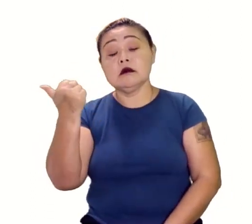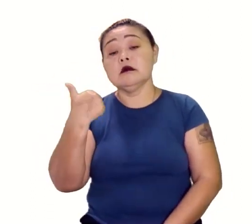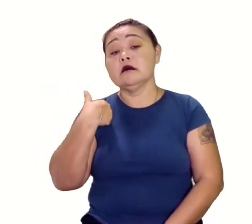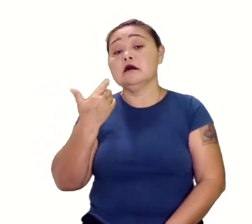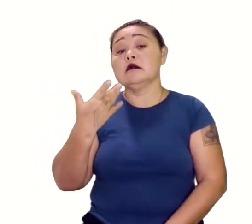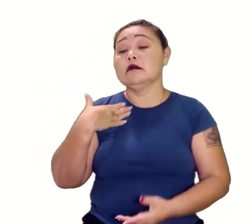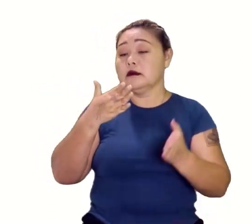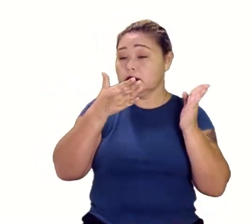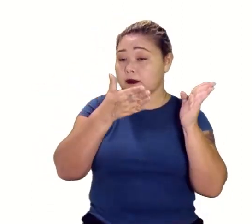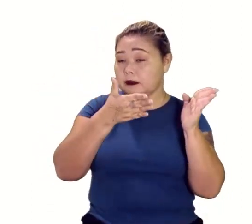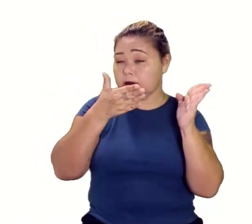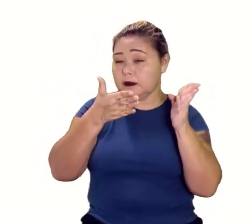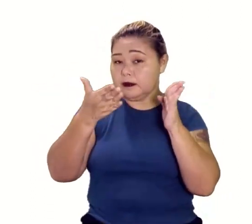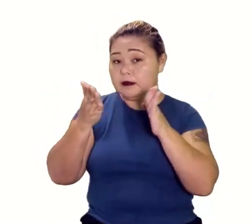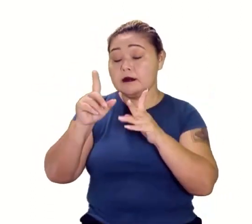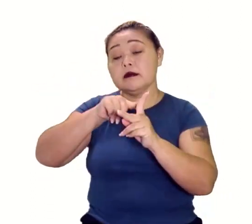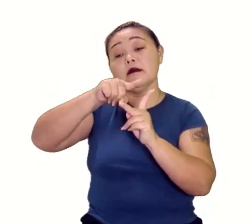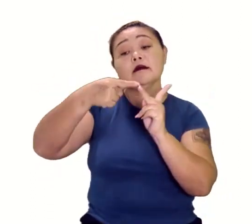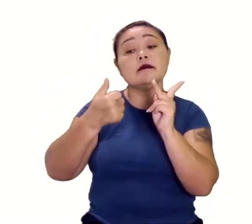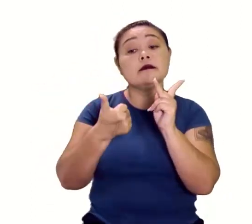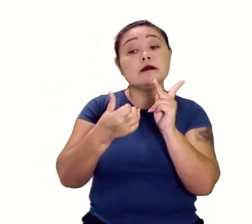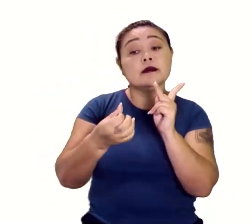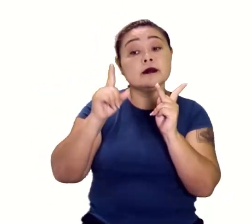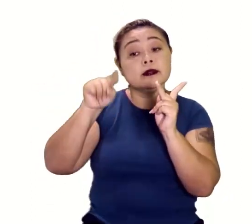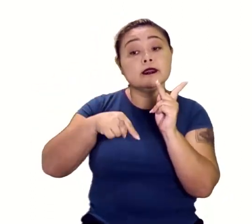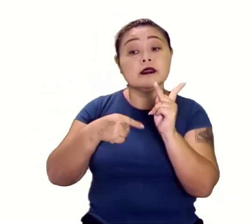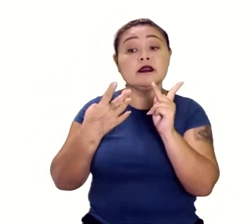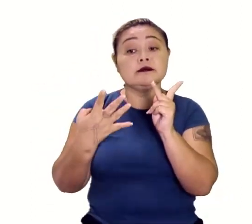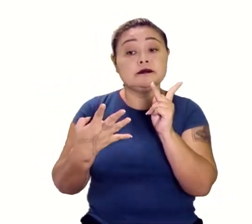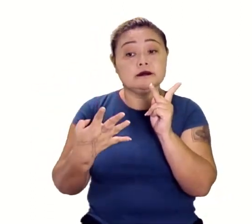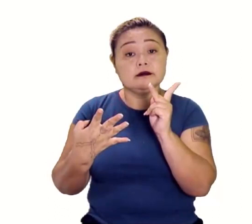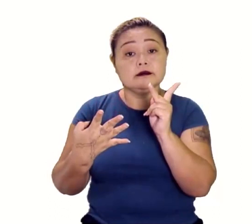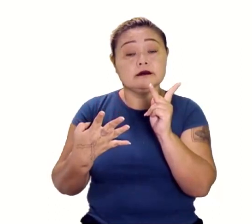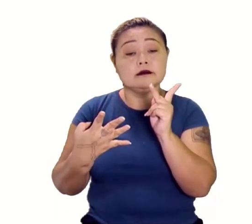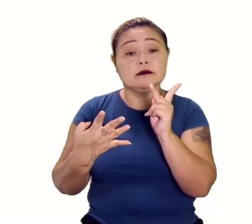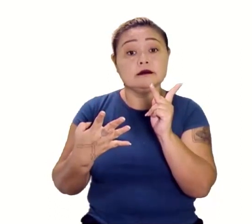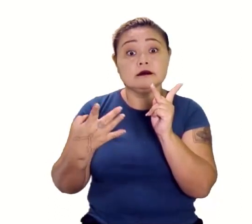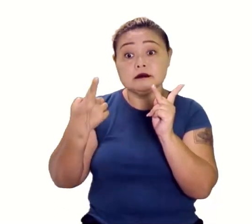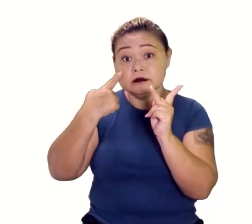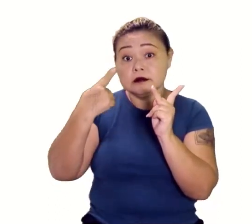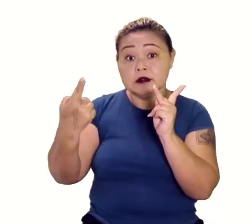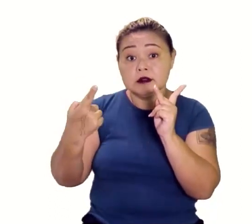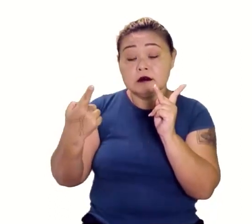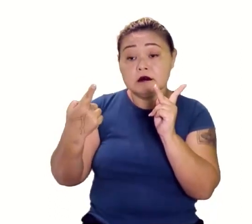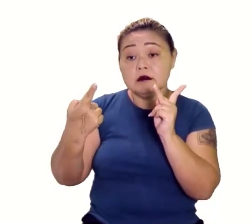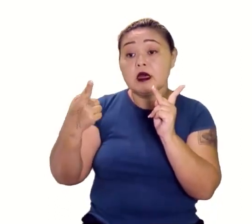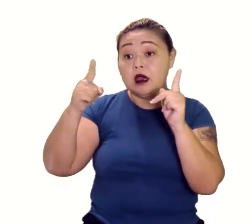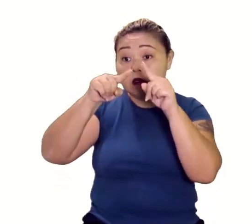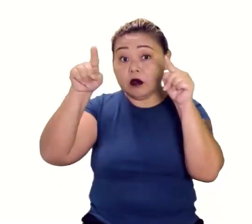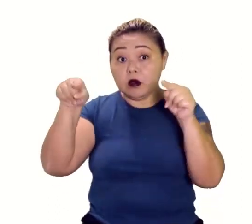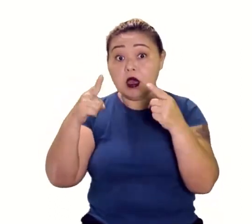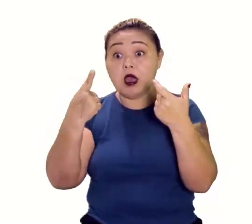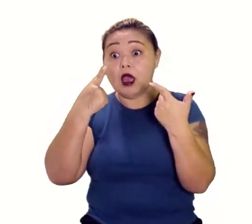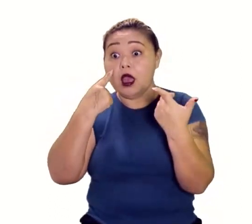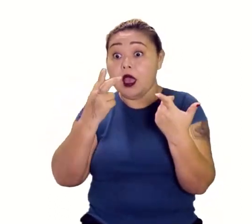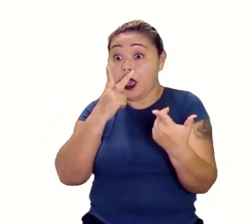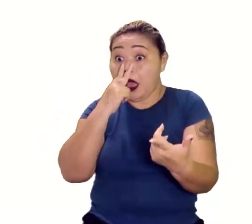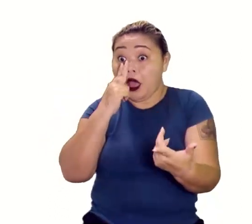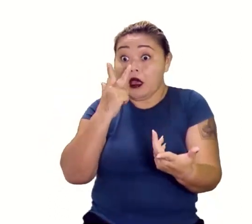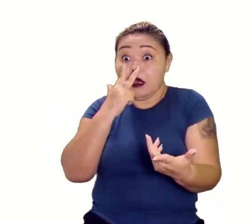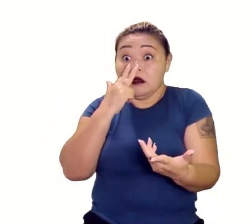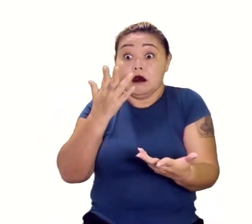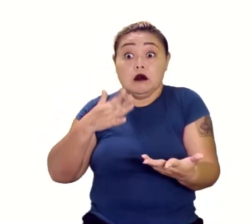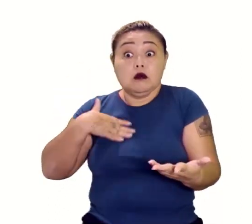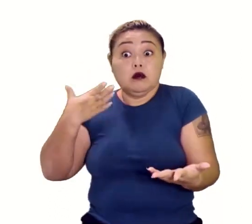por partes. A raiz de 16 a gente já sabe que é 4. Viu? Quando aparecer uma expressão assim, que a princípio parece